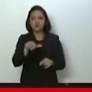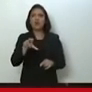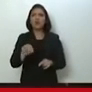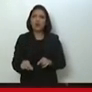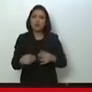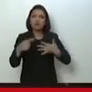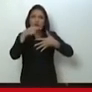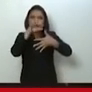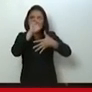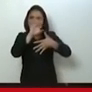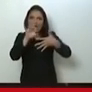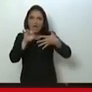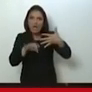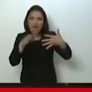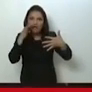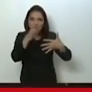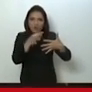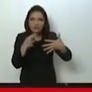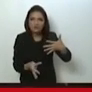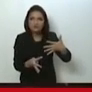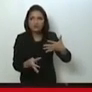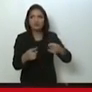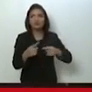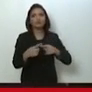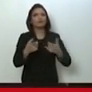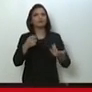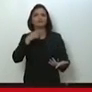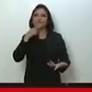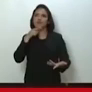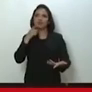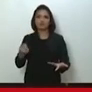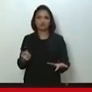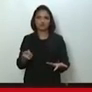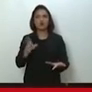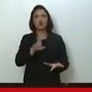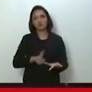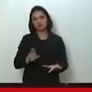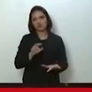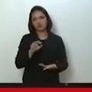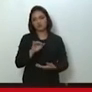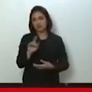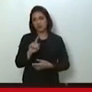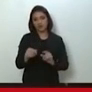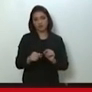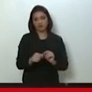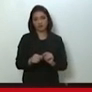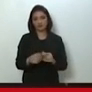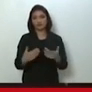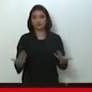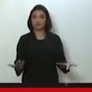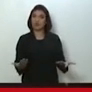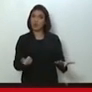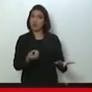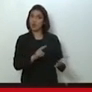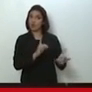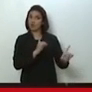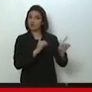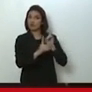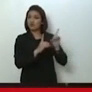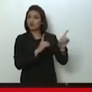do contrário vai ser difícil usar e com essas ir ou esses diálogos não